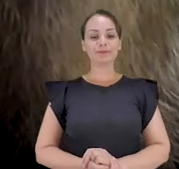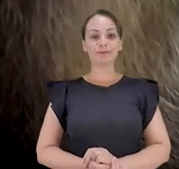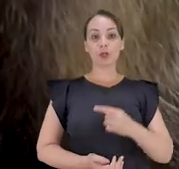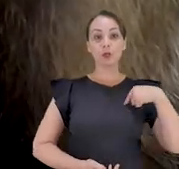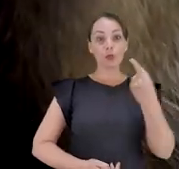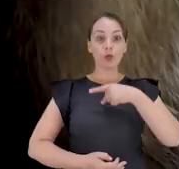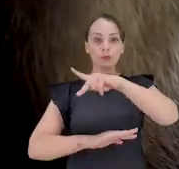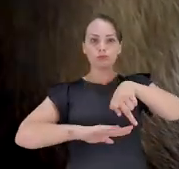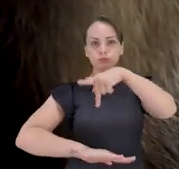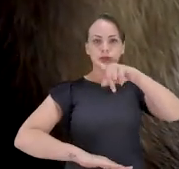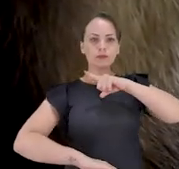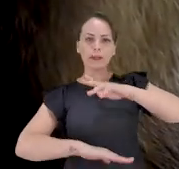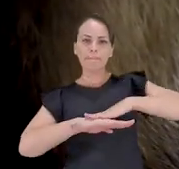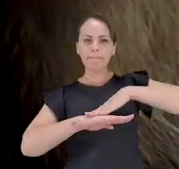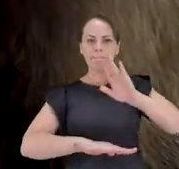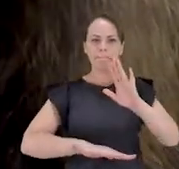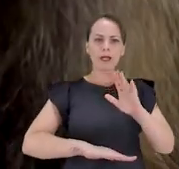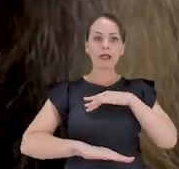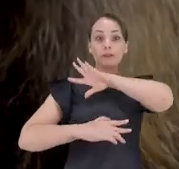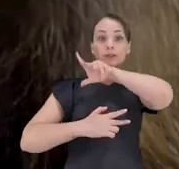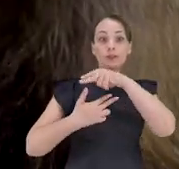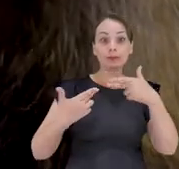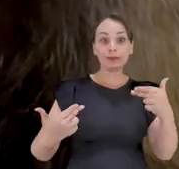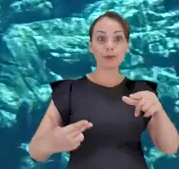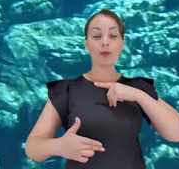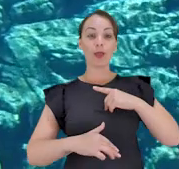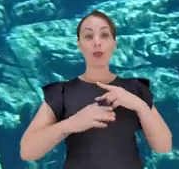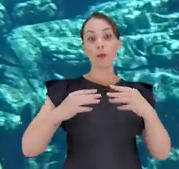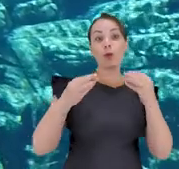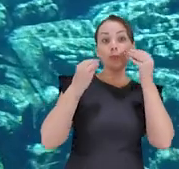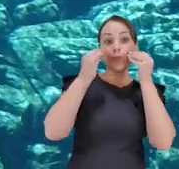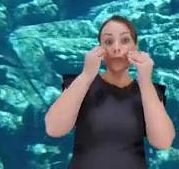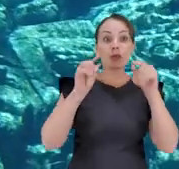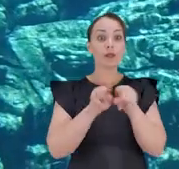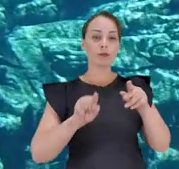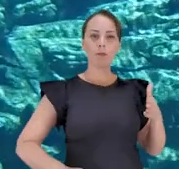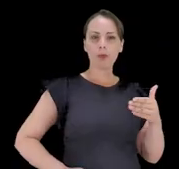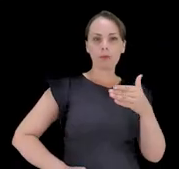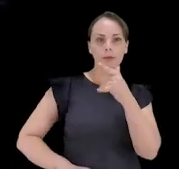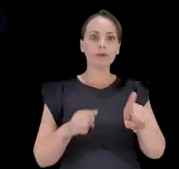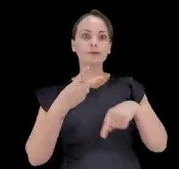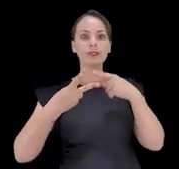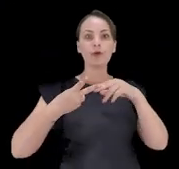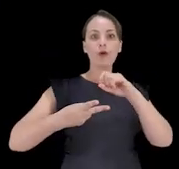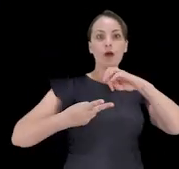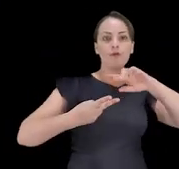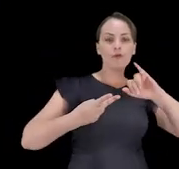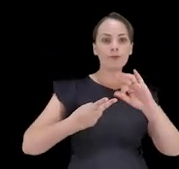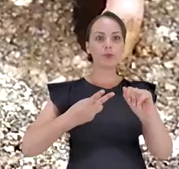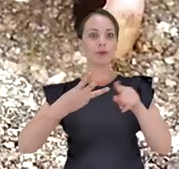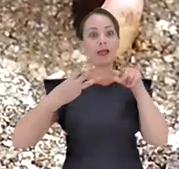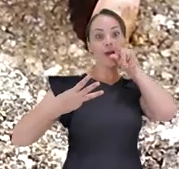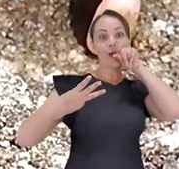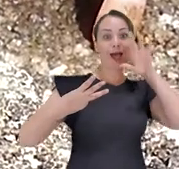Nosso país tem o maior número do mundo de espécies conhecidas de mamíferos e peixes, o segundo de anfíbios, o terceiro de